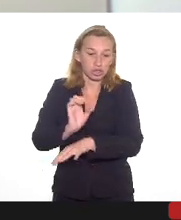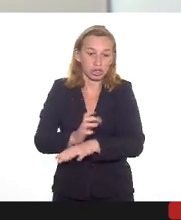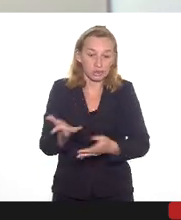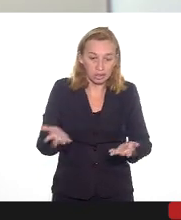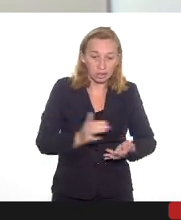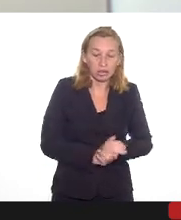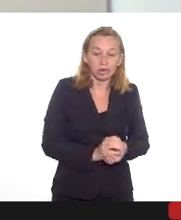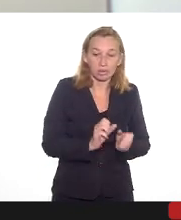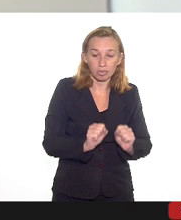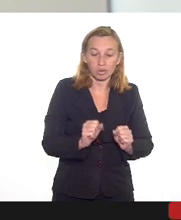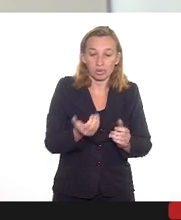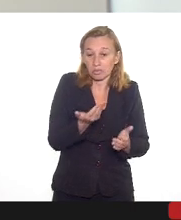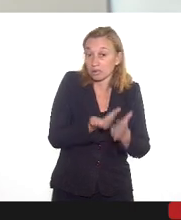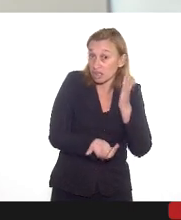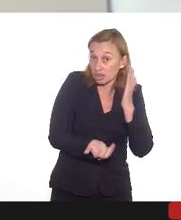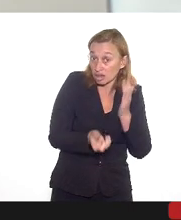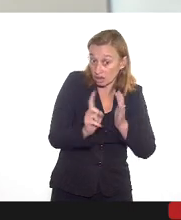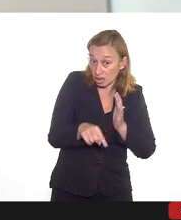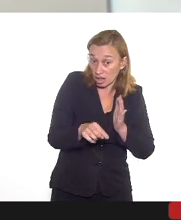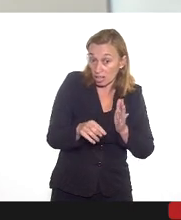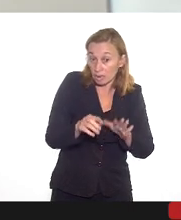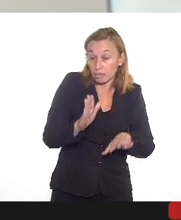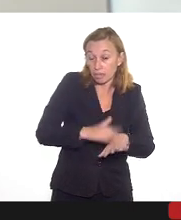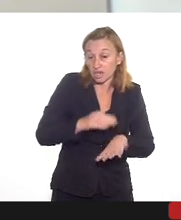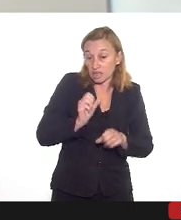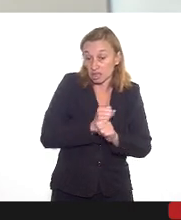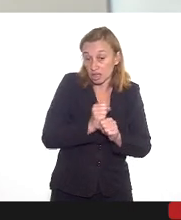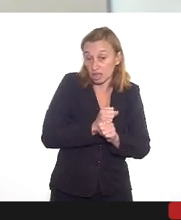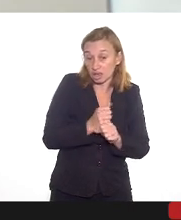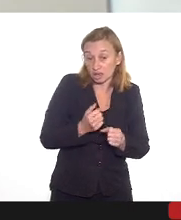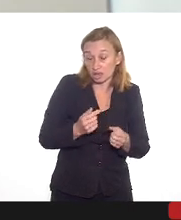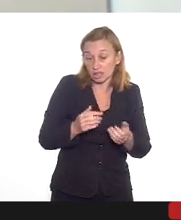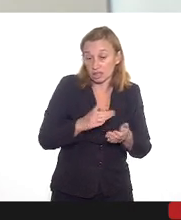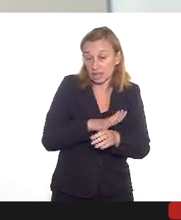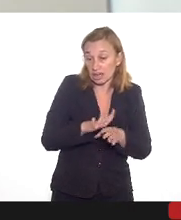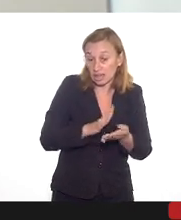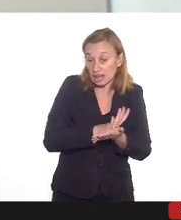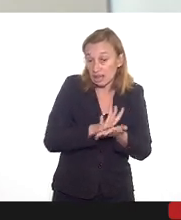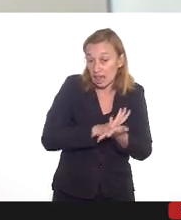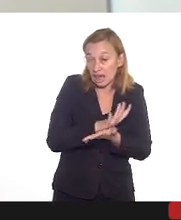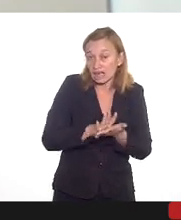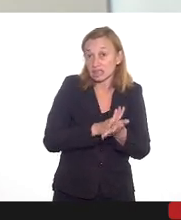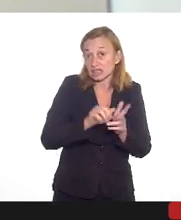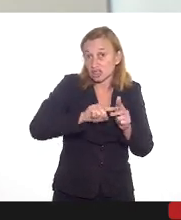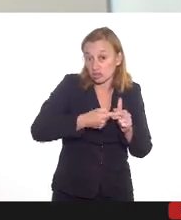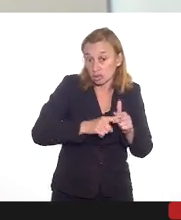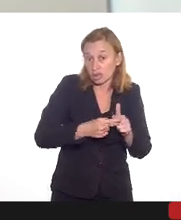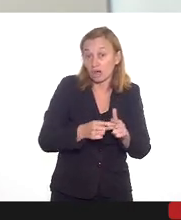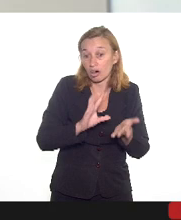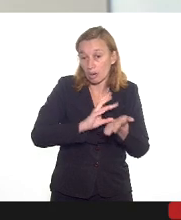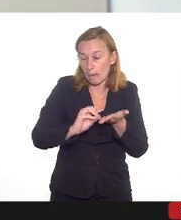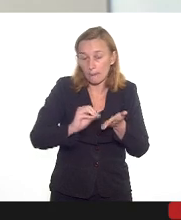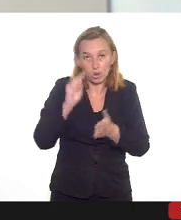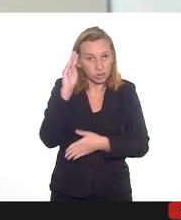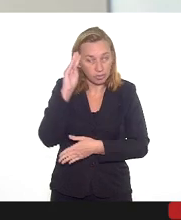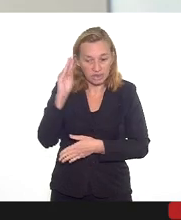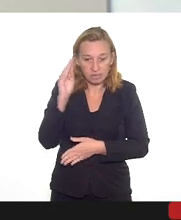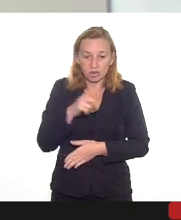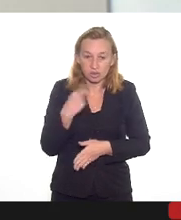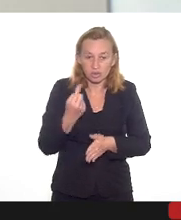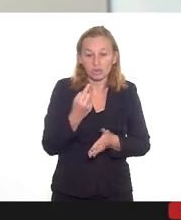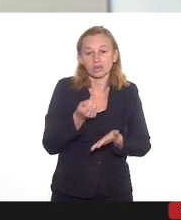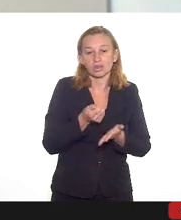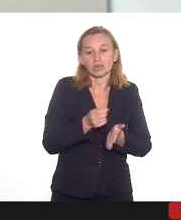a ficar aí mais de uma década sem nenhum tipo de recomposição de perdas. Isso é uma pauta central da nossa